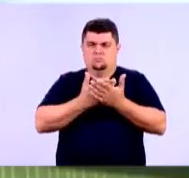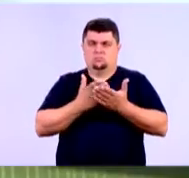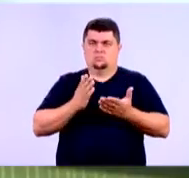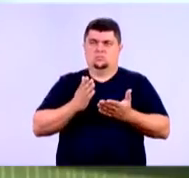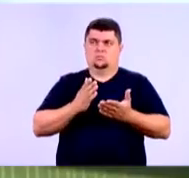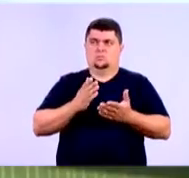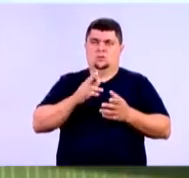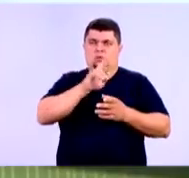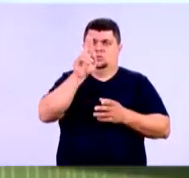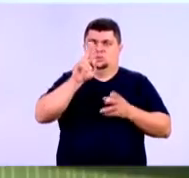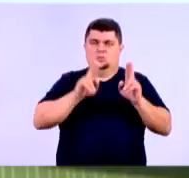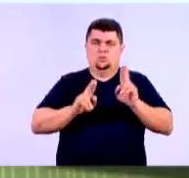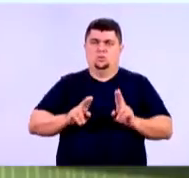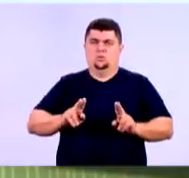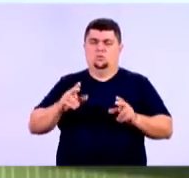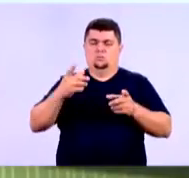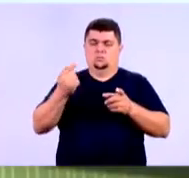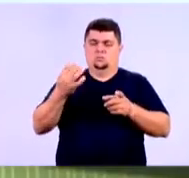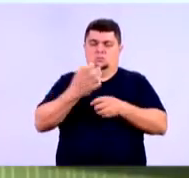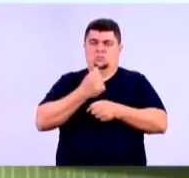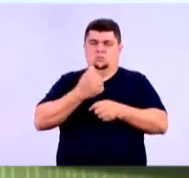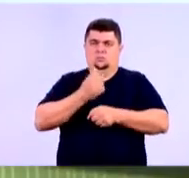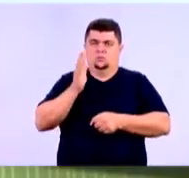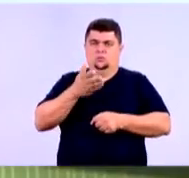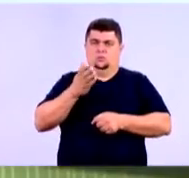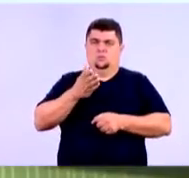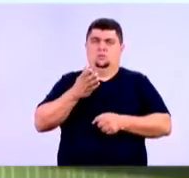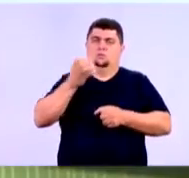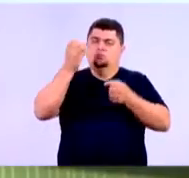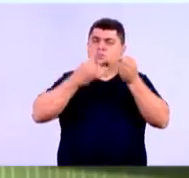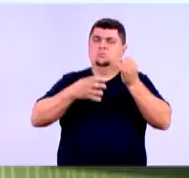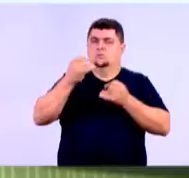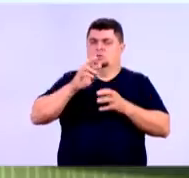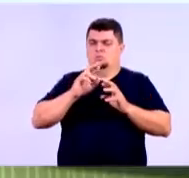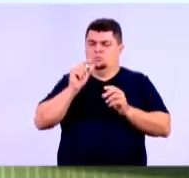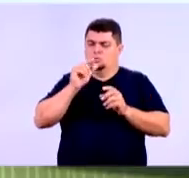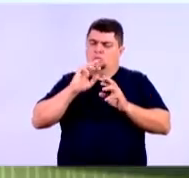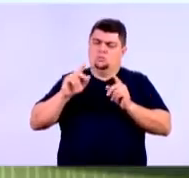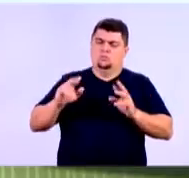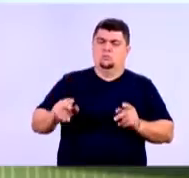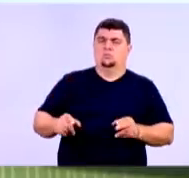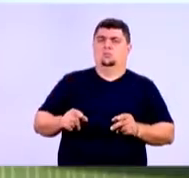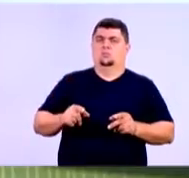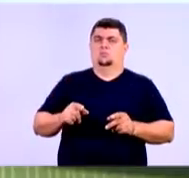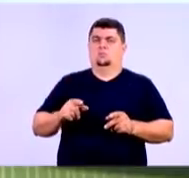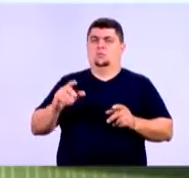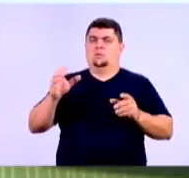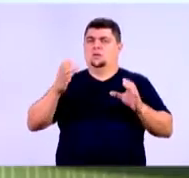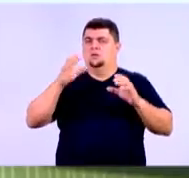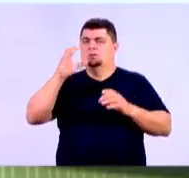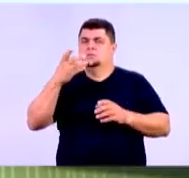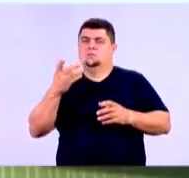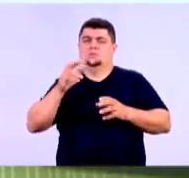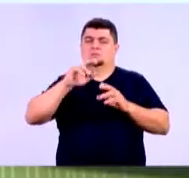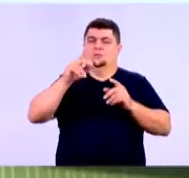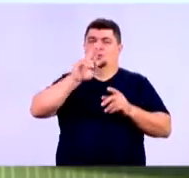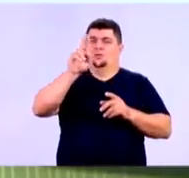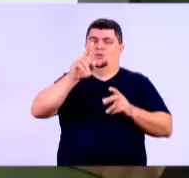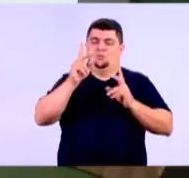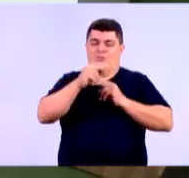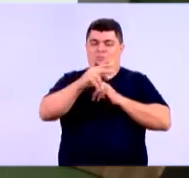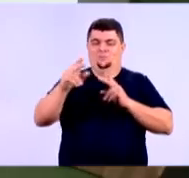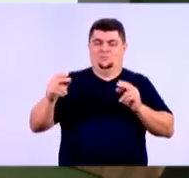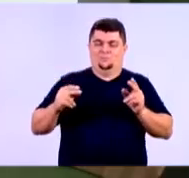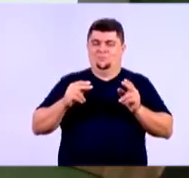aqui em relação à disciplina de contabilidade, vocês estudaram, está com um nome um pouquinho diferente, né? Normalmente na ciência, às vezes a gente tem vários nomes para a mesma coisa,